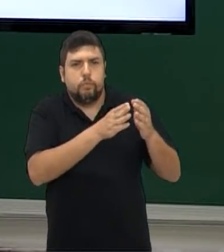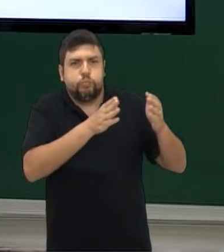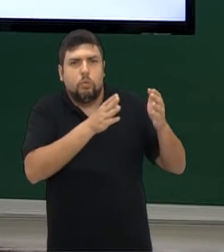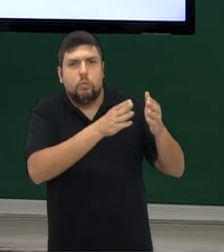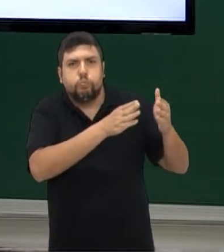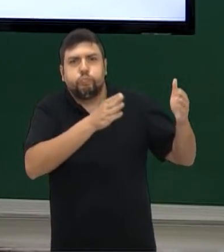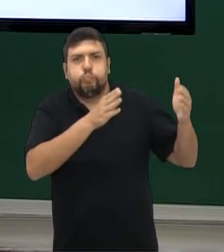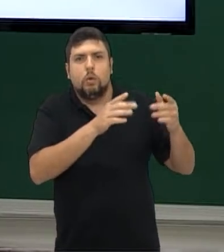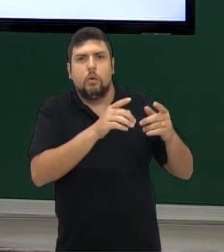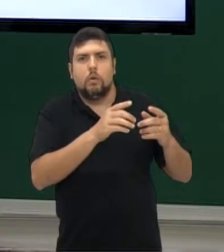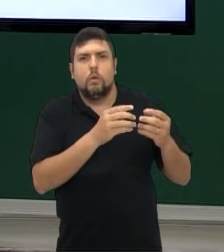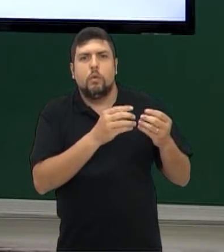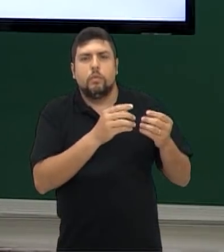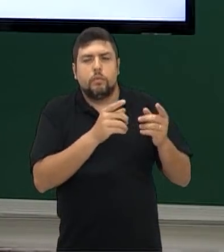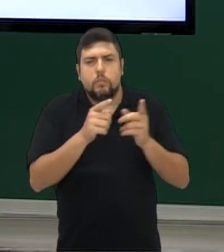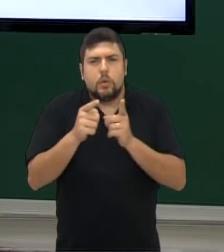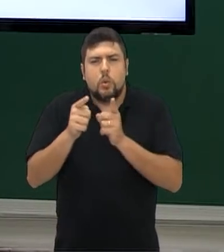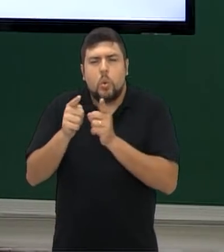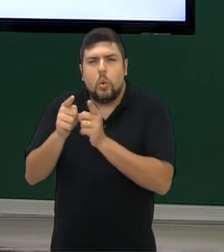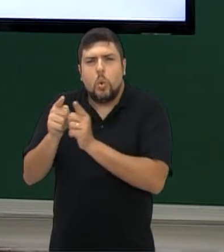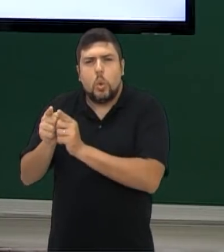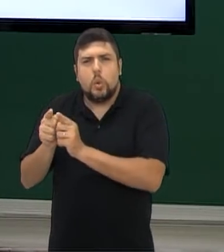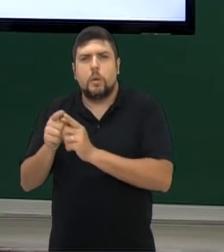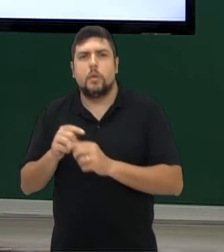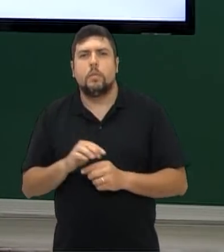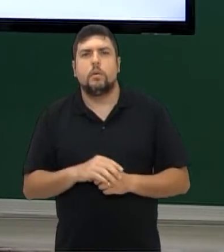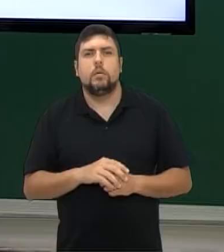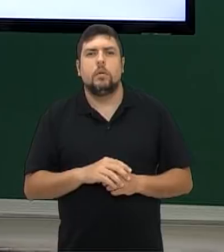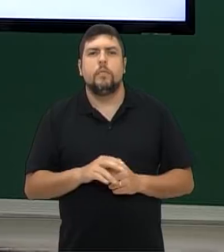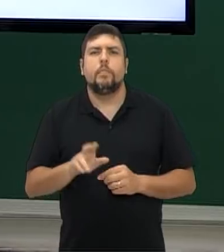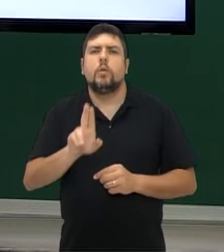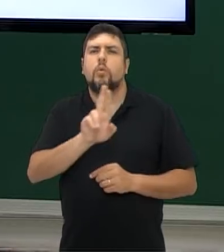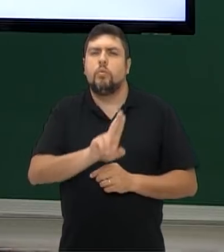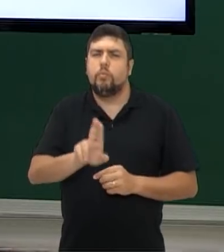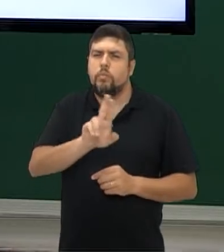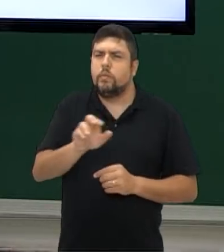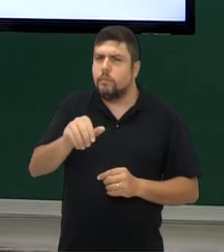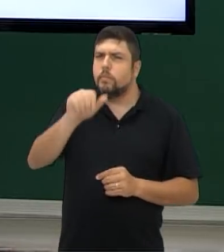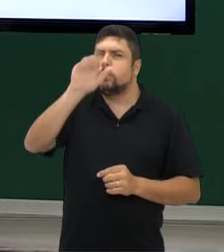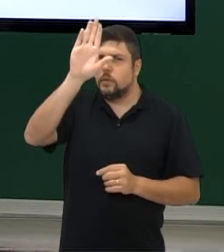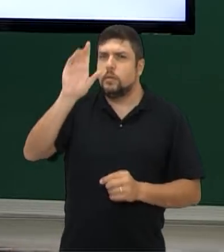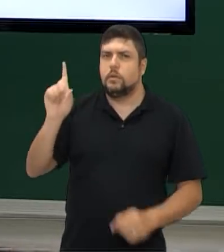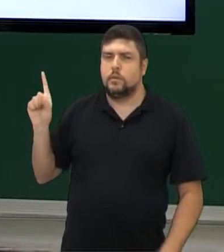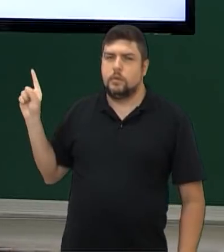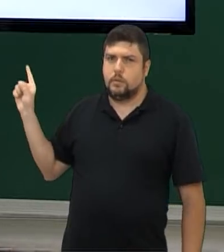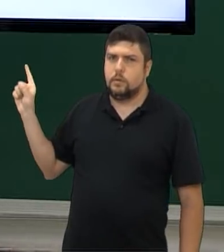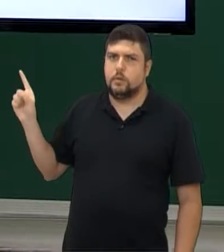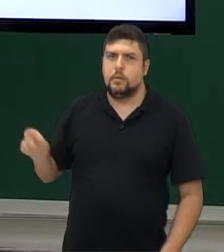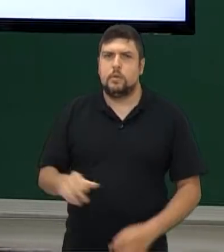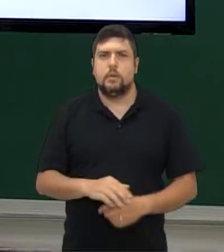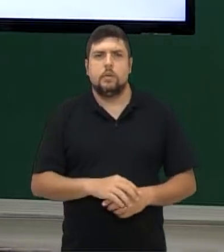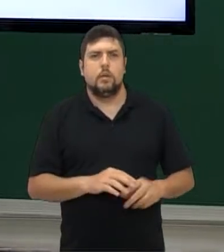os múltiplos são unidades maiores do que a grama, mas os mais usadas é quilograma e